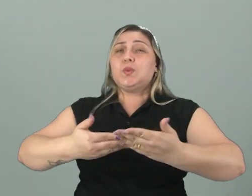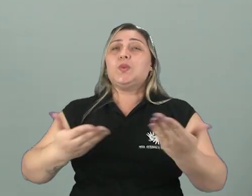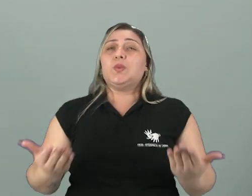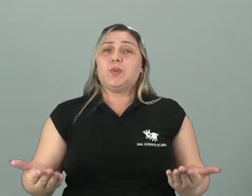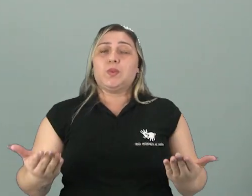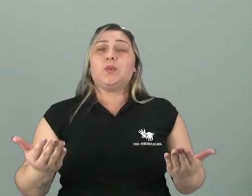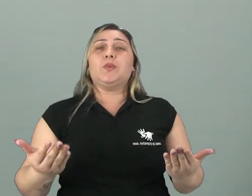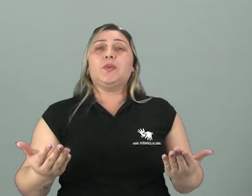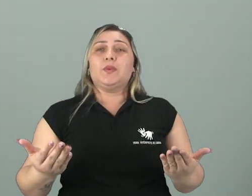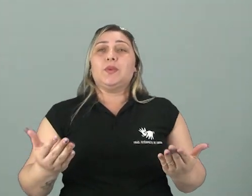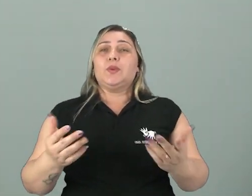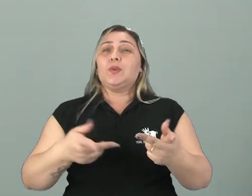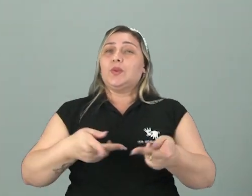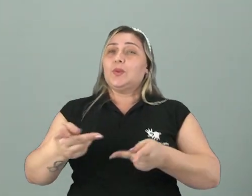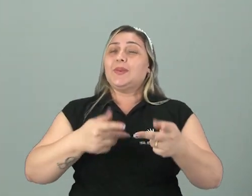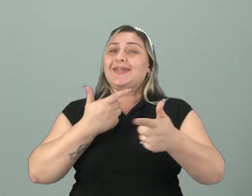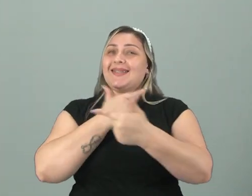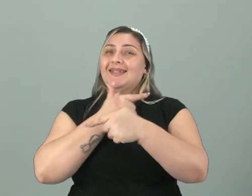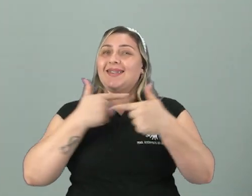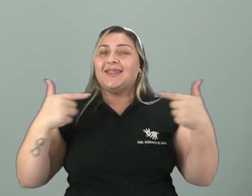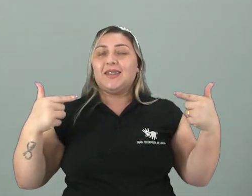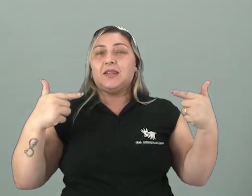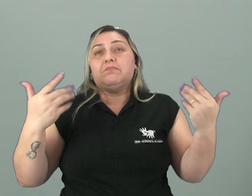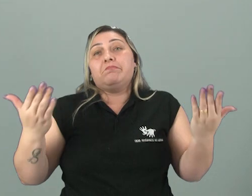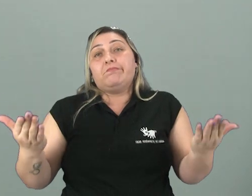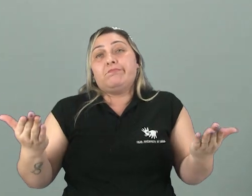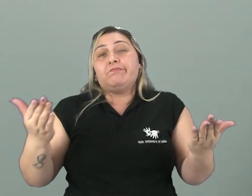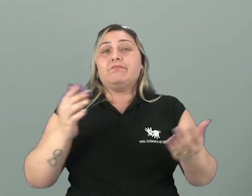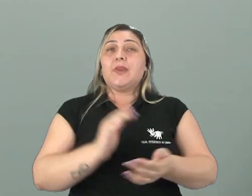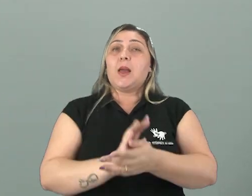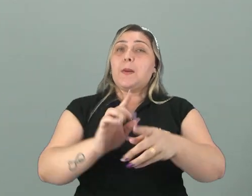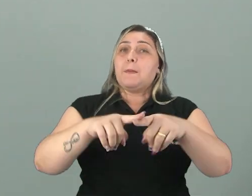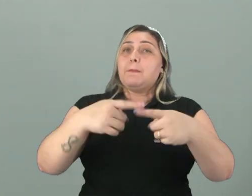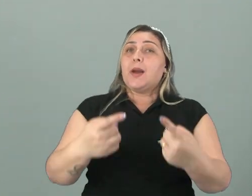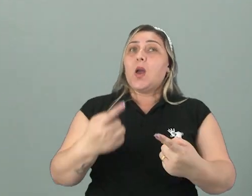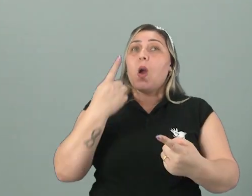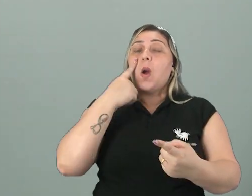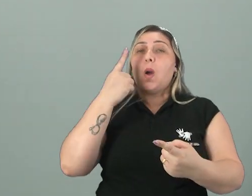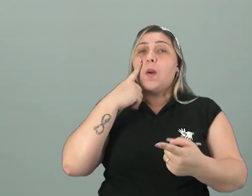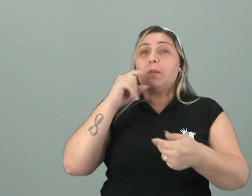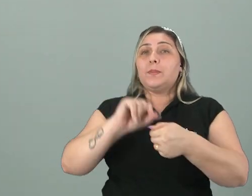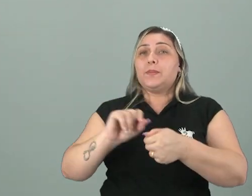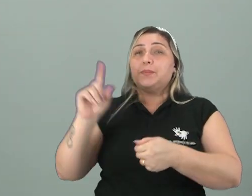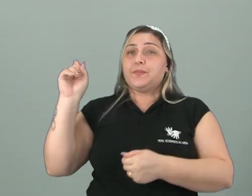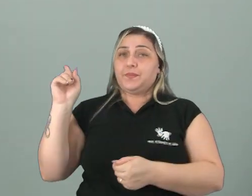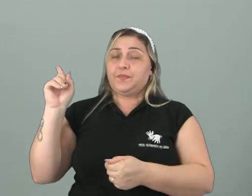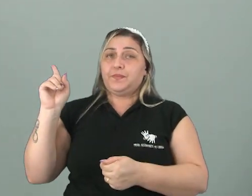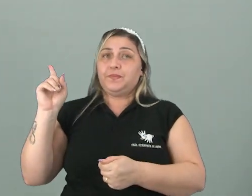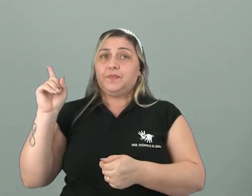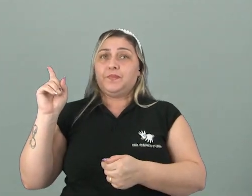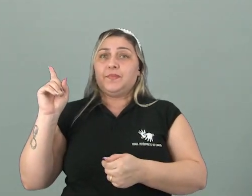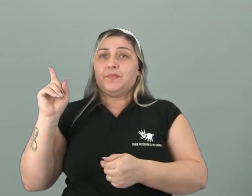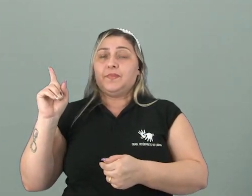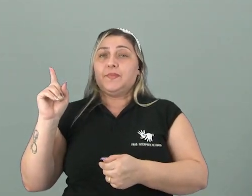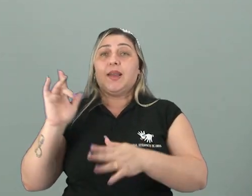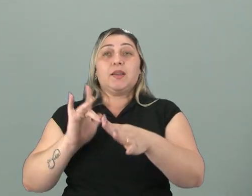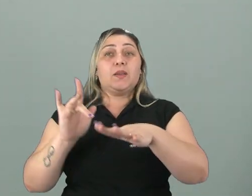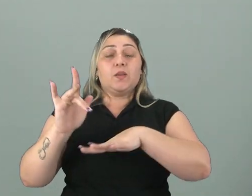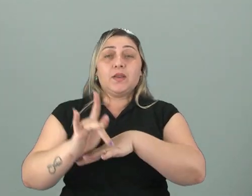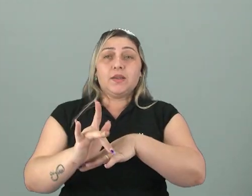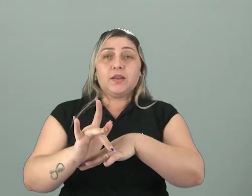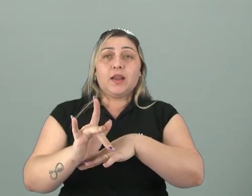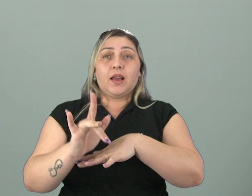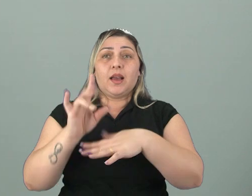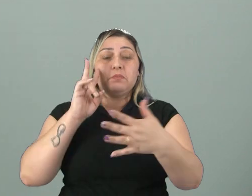compartilha, né, de seus projetos, ri, tudo isso. Mas olha o que eles estão fazendo. Eles estão aí, né,